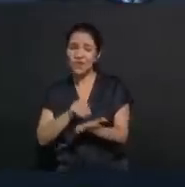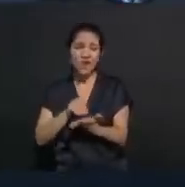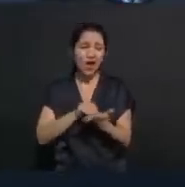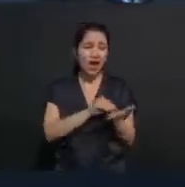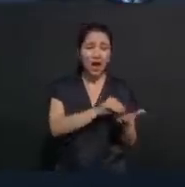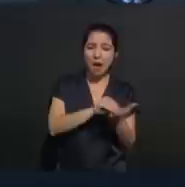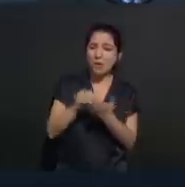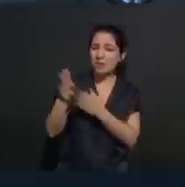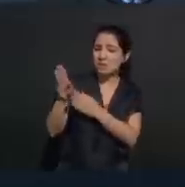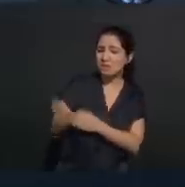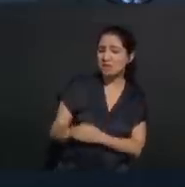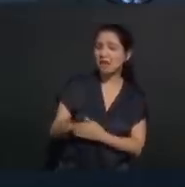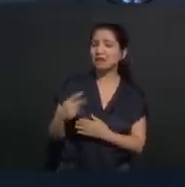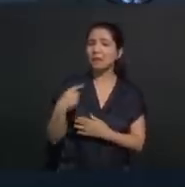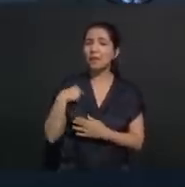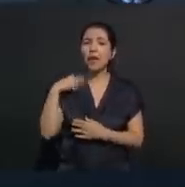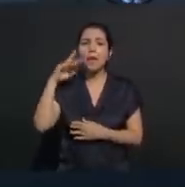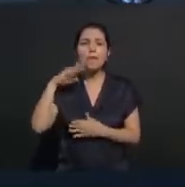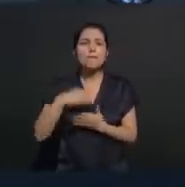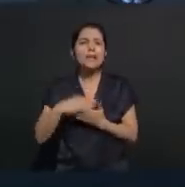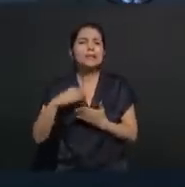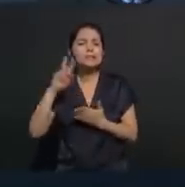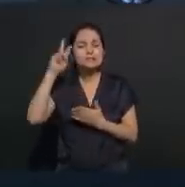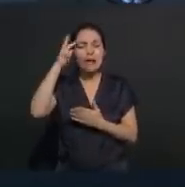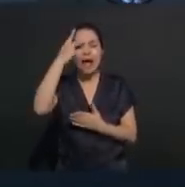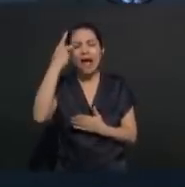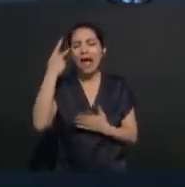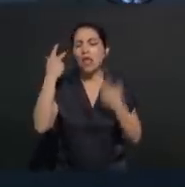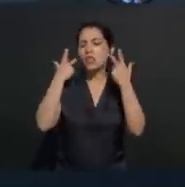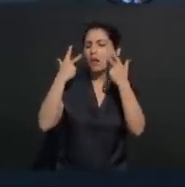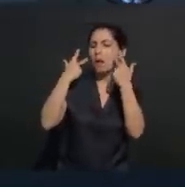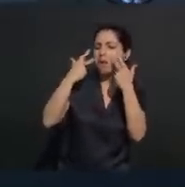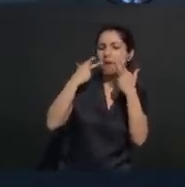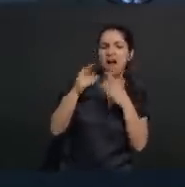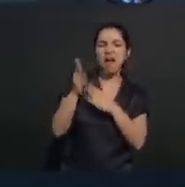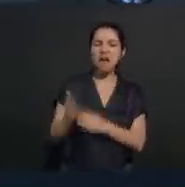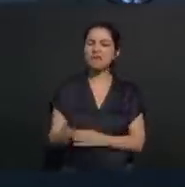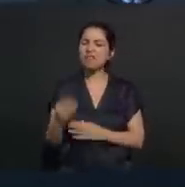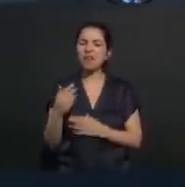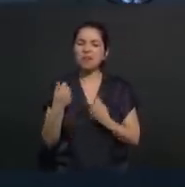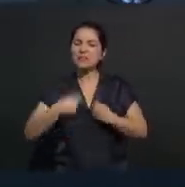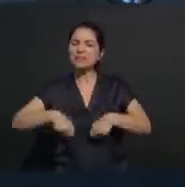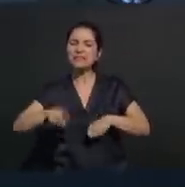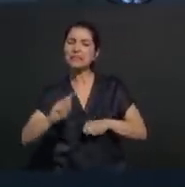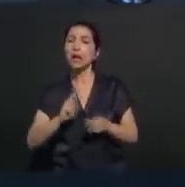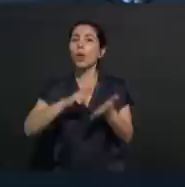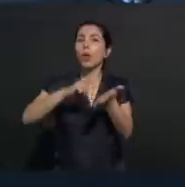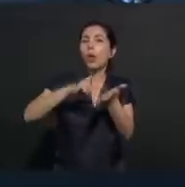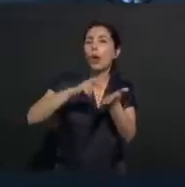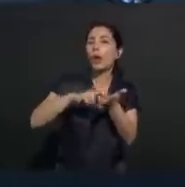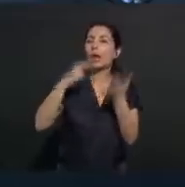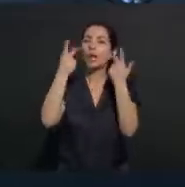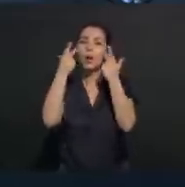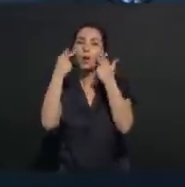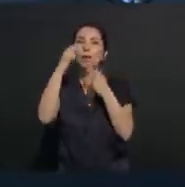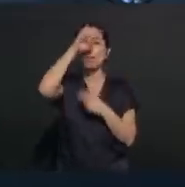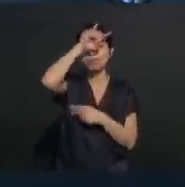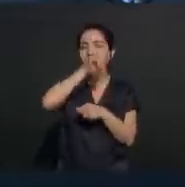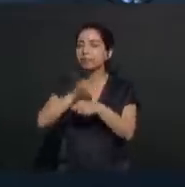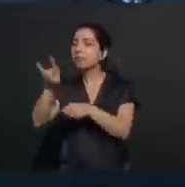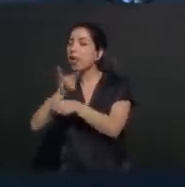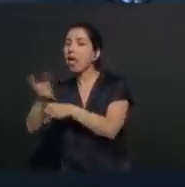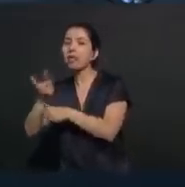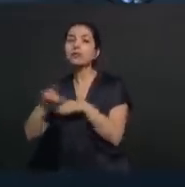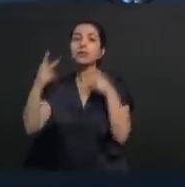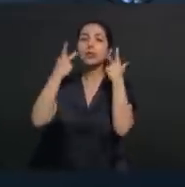gente começa a achar que é natural não ser fiel. É natural colar, é natural trair, é natural não pagar as